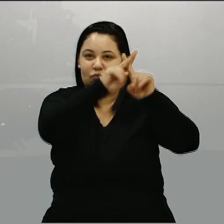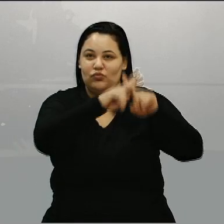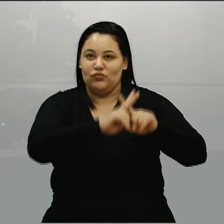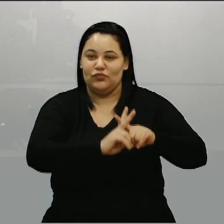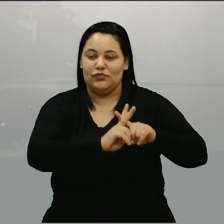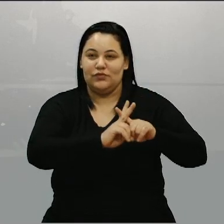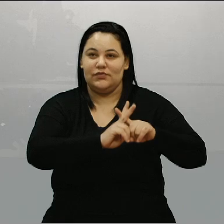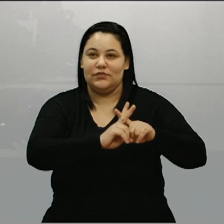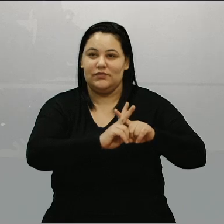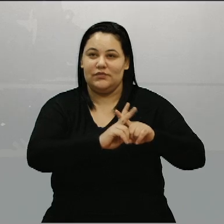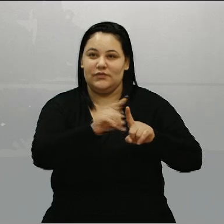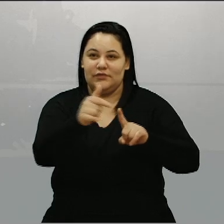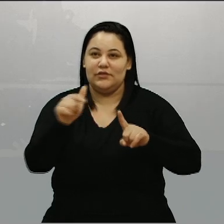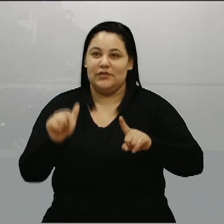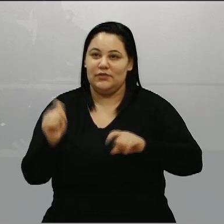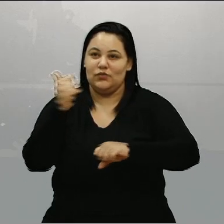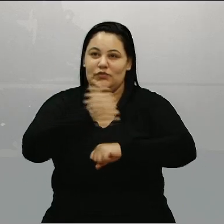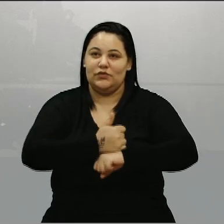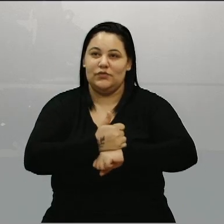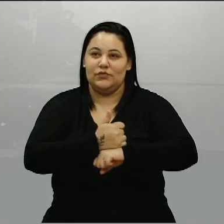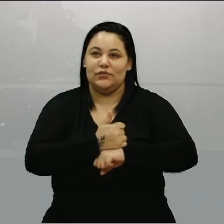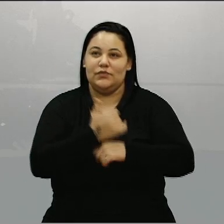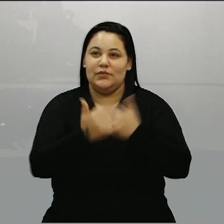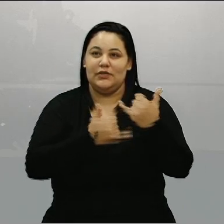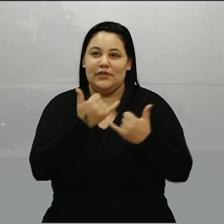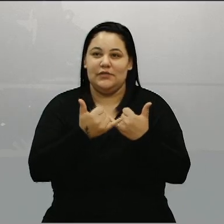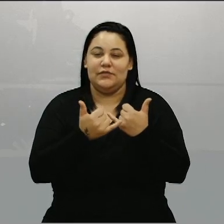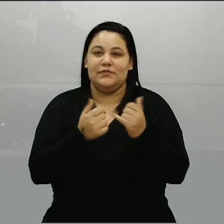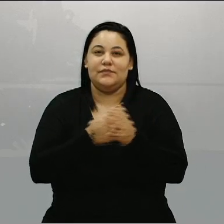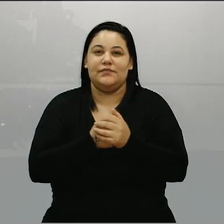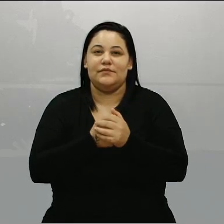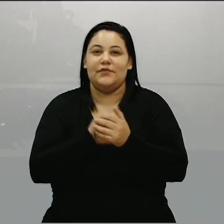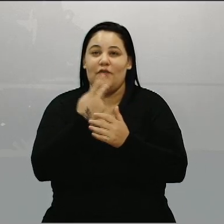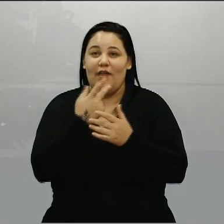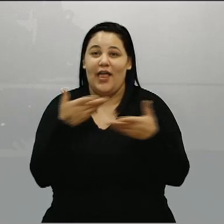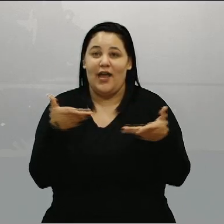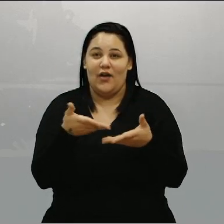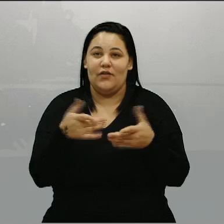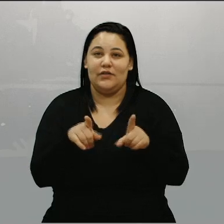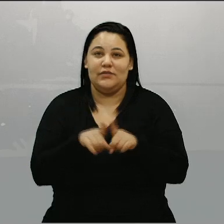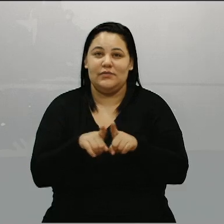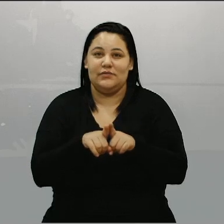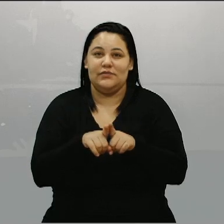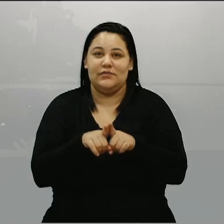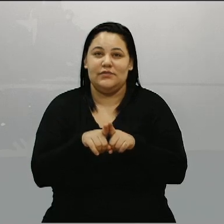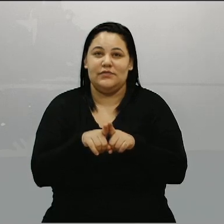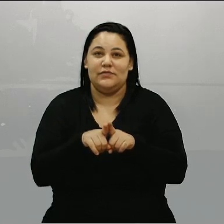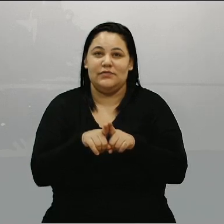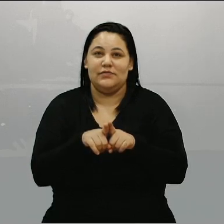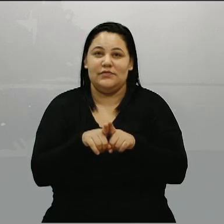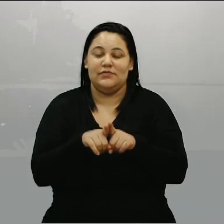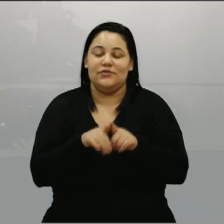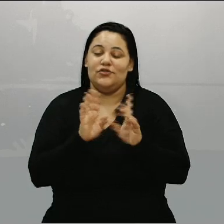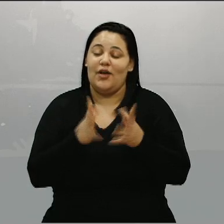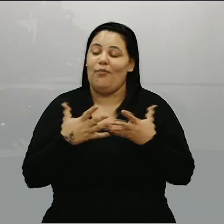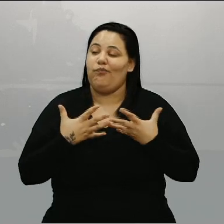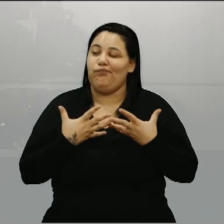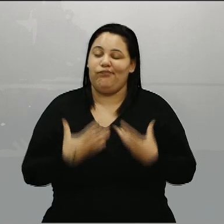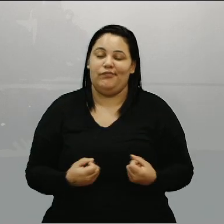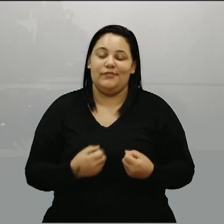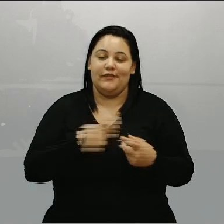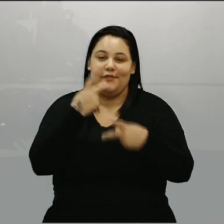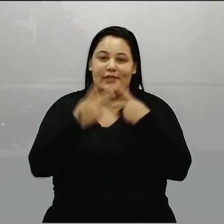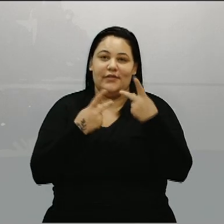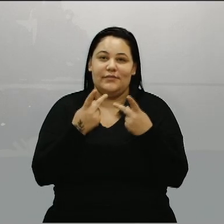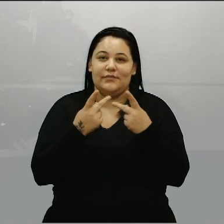colocado outros brinquedos. Vou falar agora, já estou praticamente cansado de falar